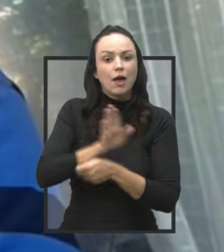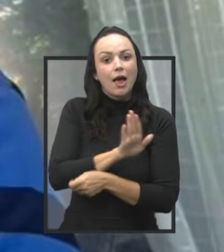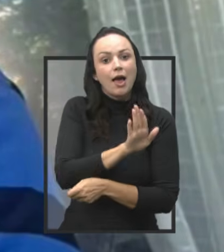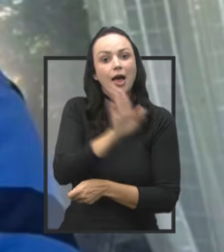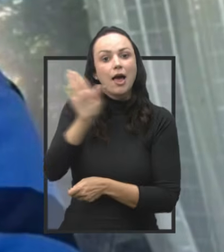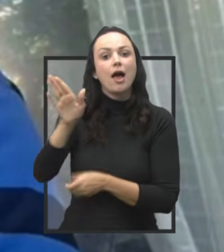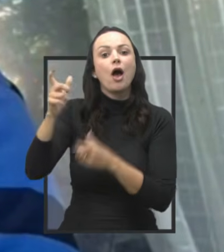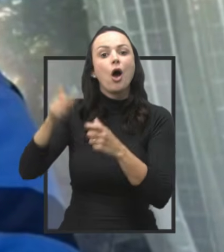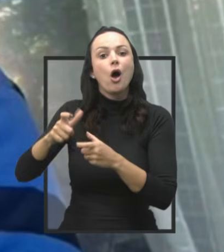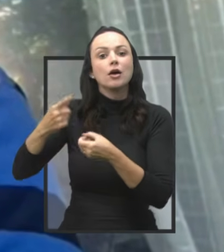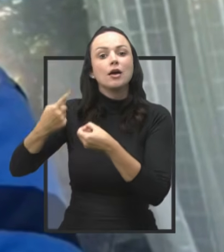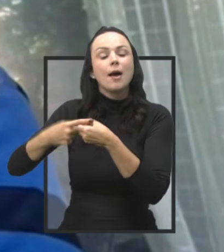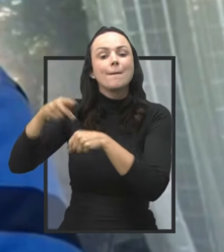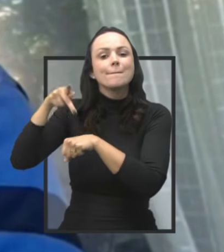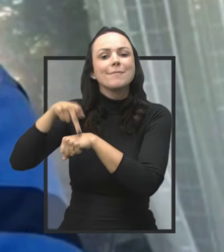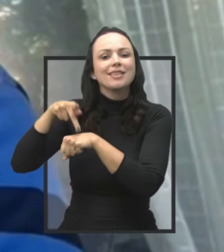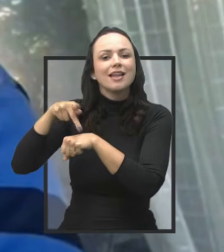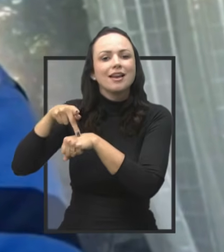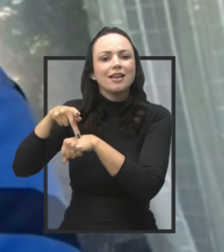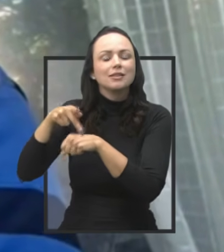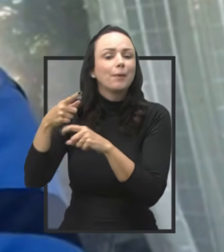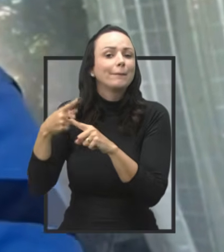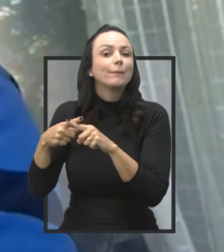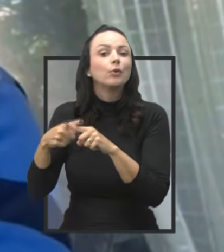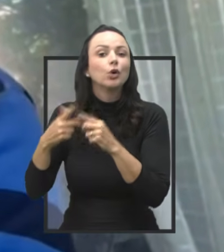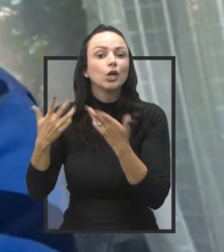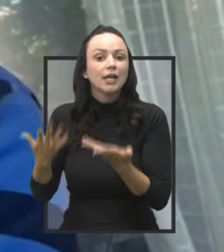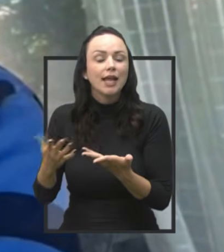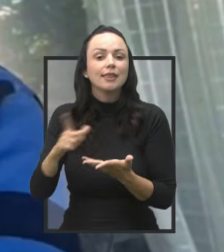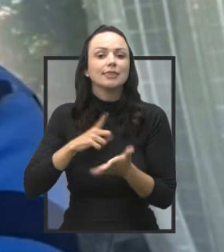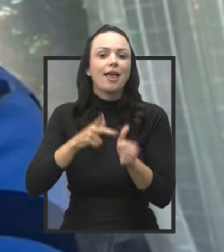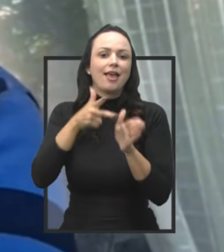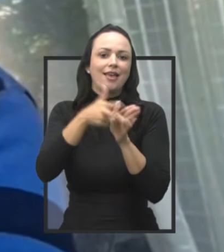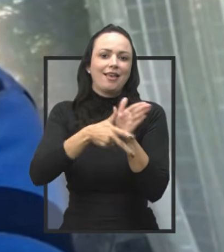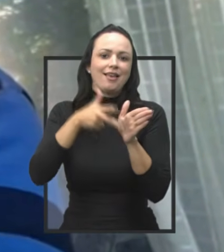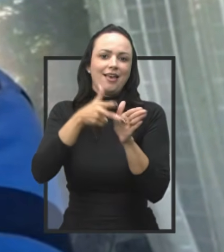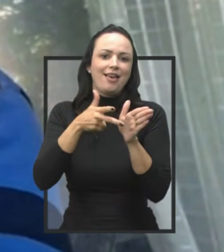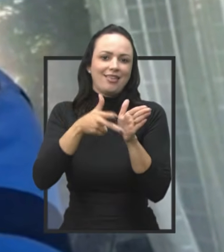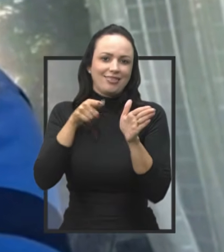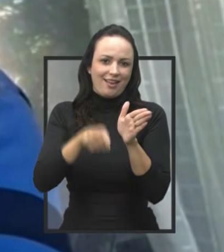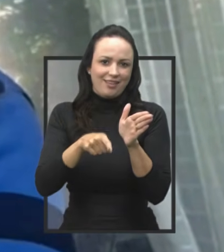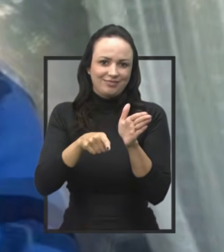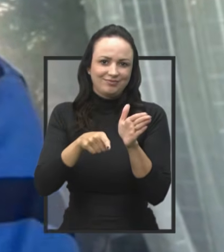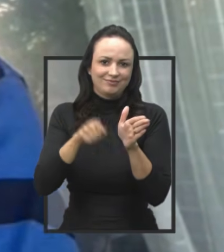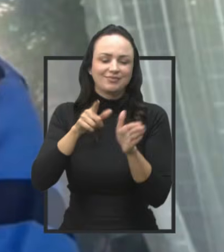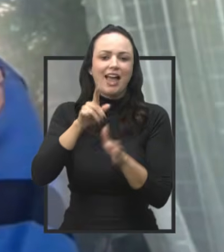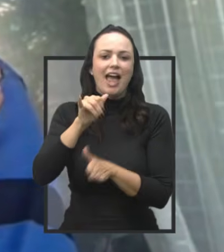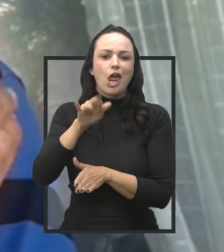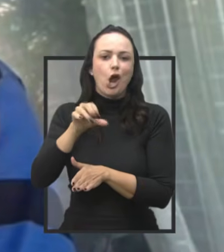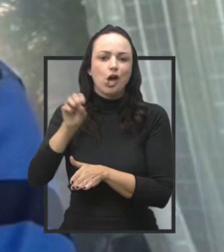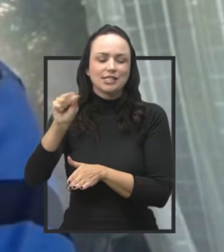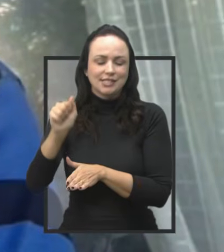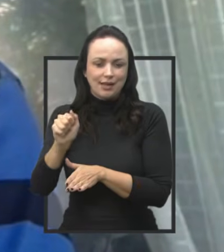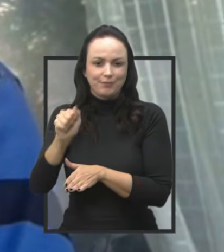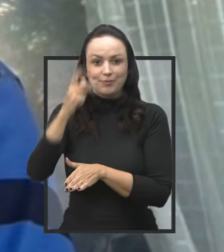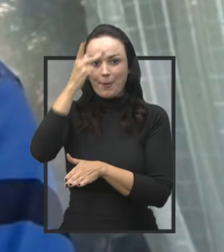para Pederneiras. Por causa de quê? Por causa da estação de Airosa Galvão. As